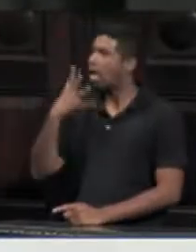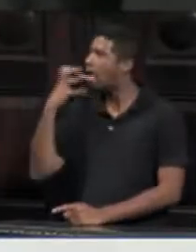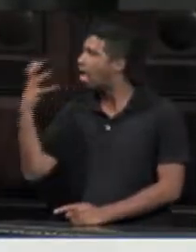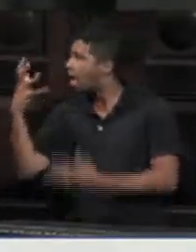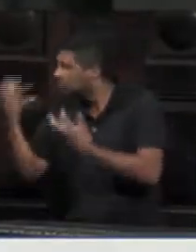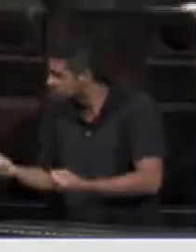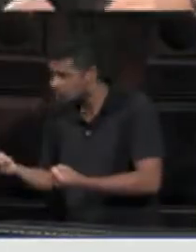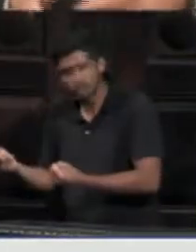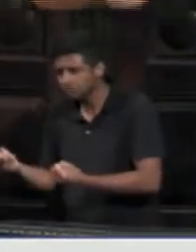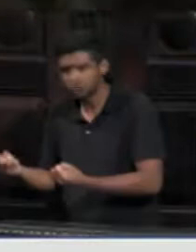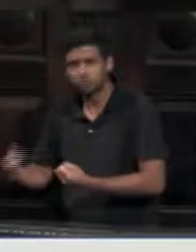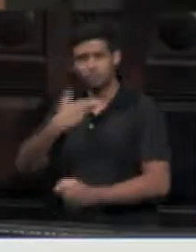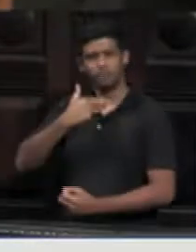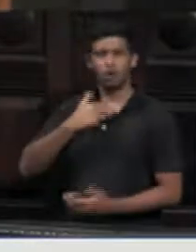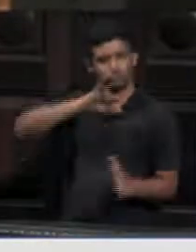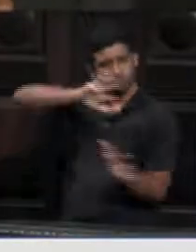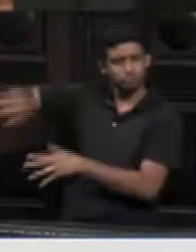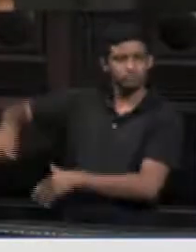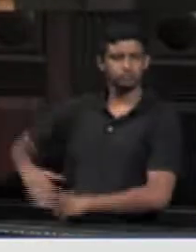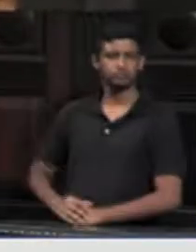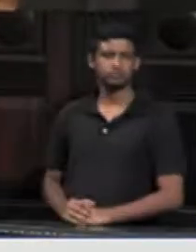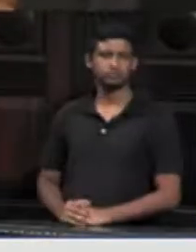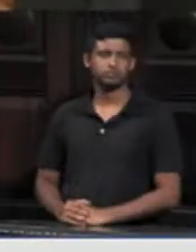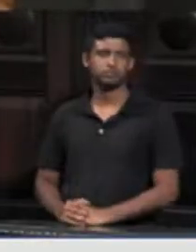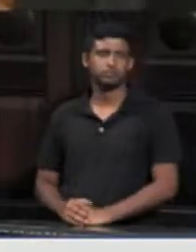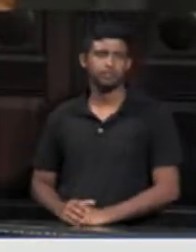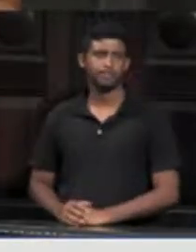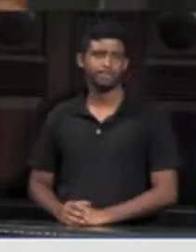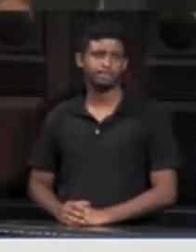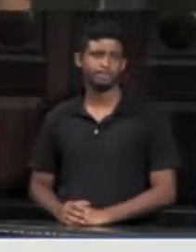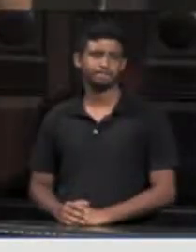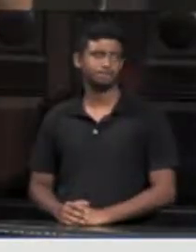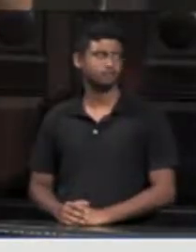enganar. Pela ordem, presidente. Primeiro é o seguinte,